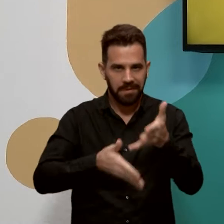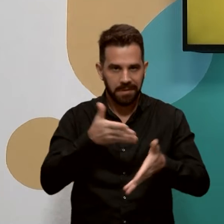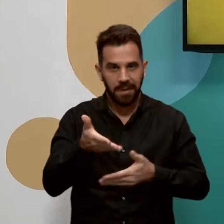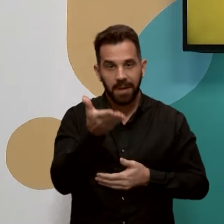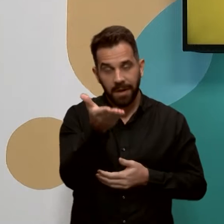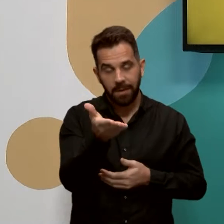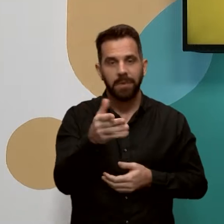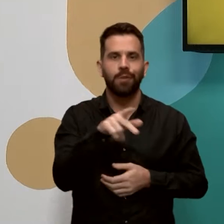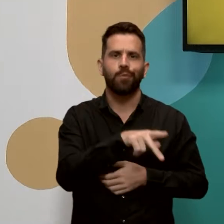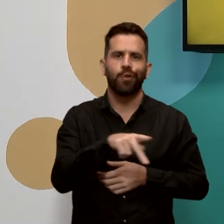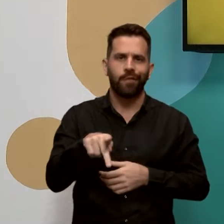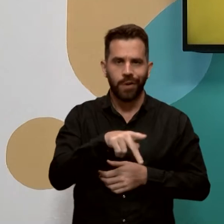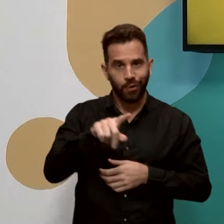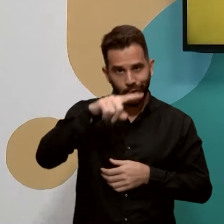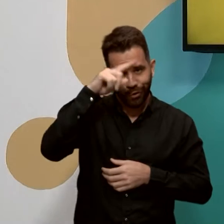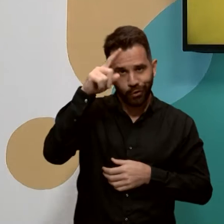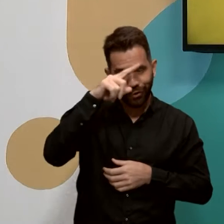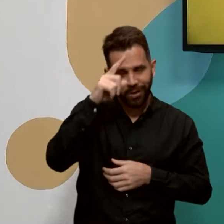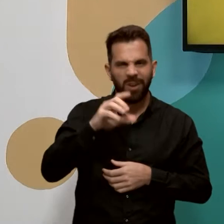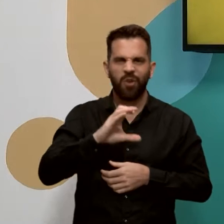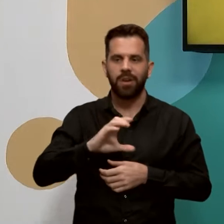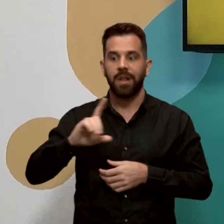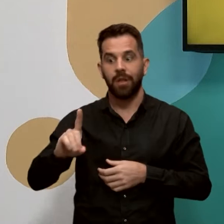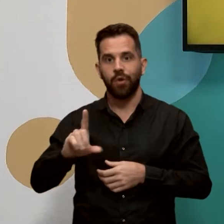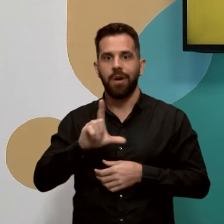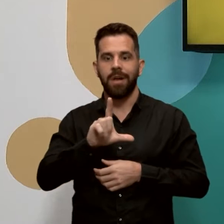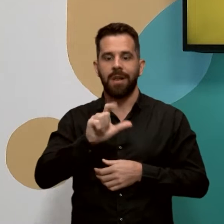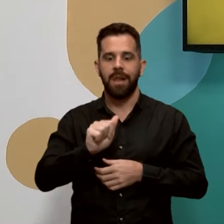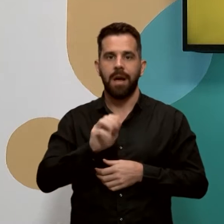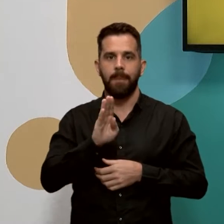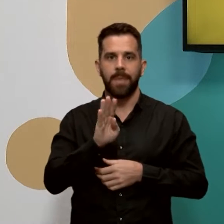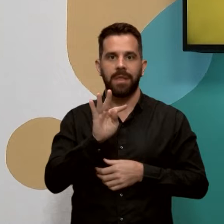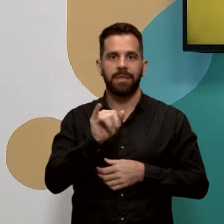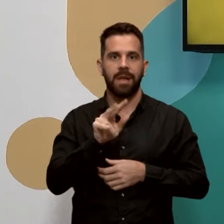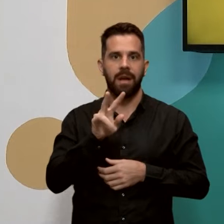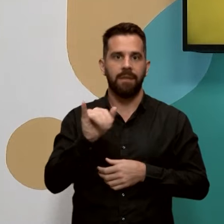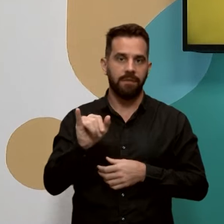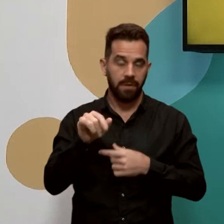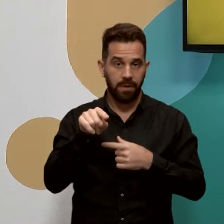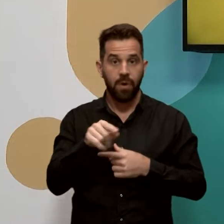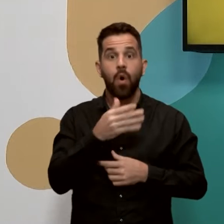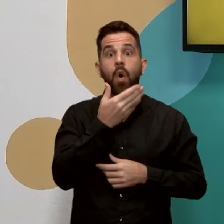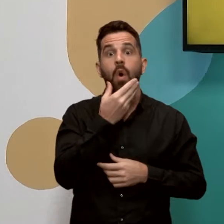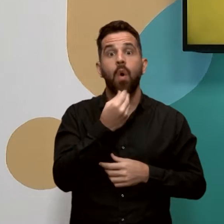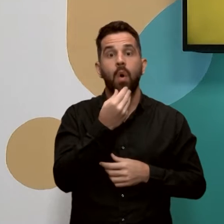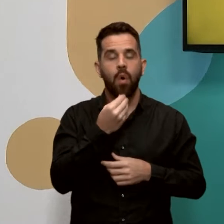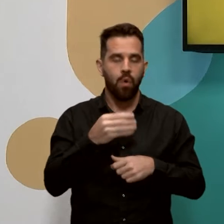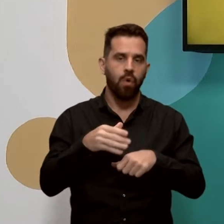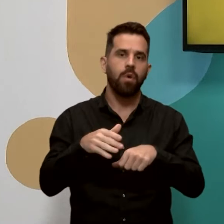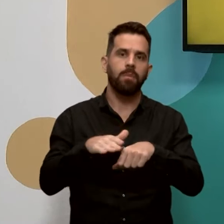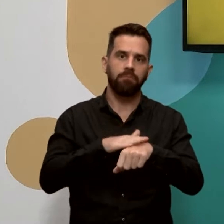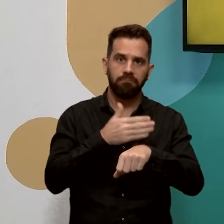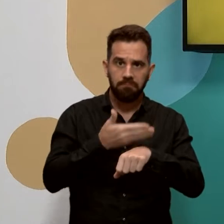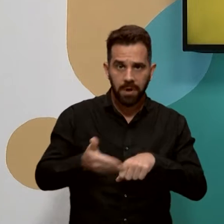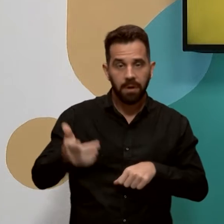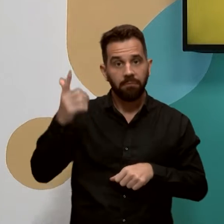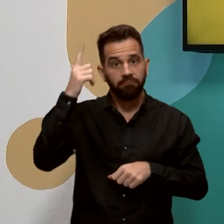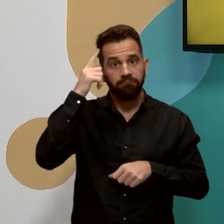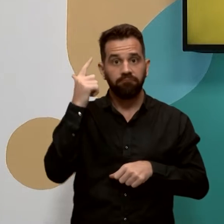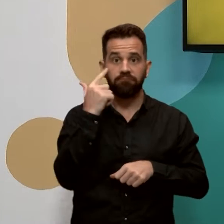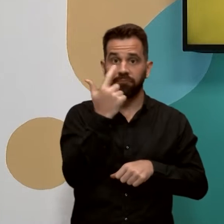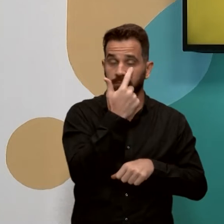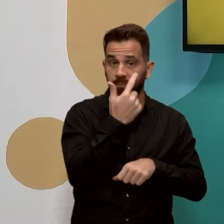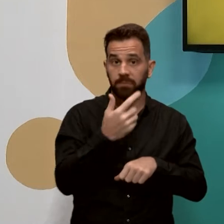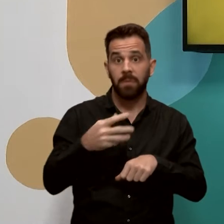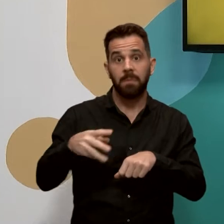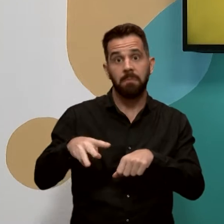coordena o Labitave, ele é um homem de pele branca, tem cabelo curto de cor castanha, olhos castanhos e barba cheia. O professor